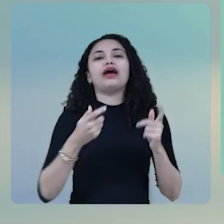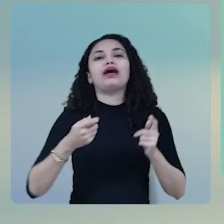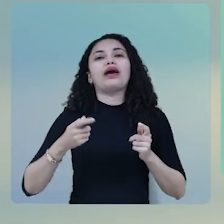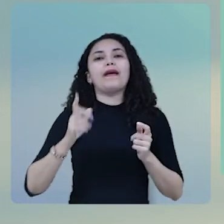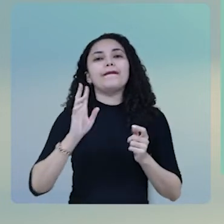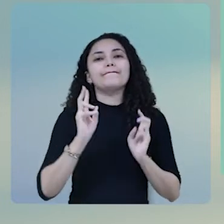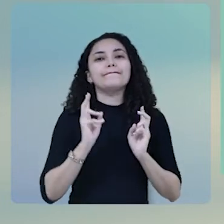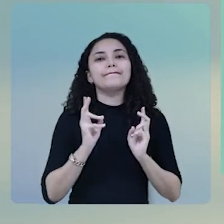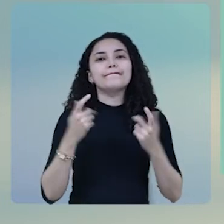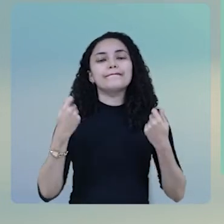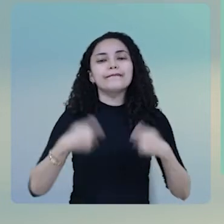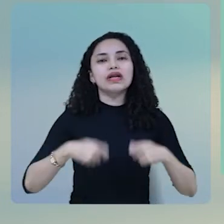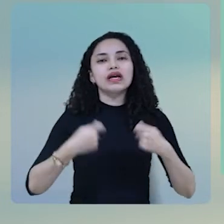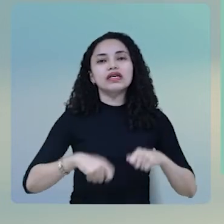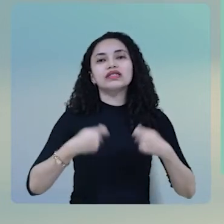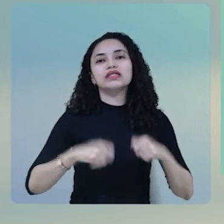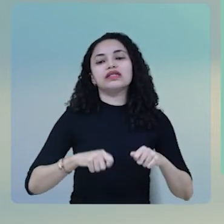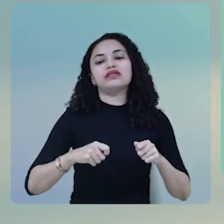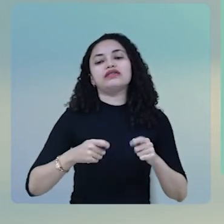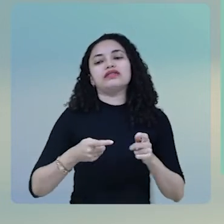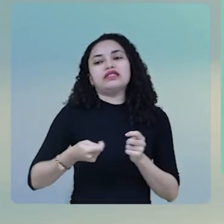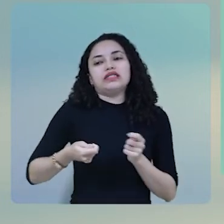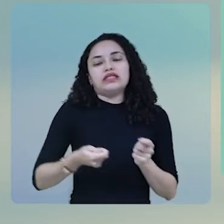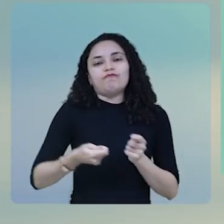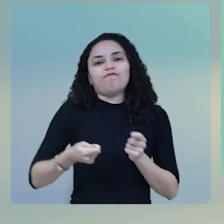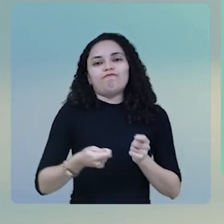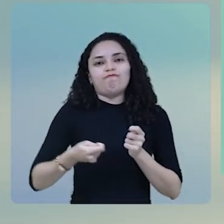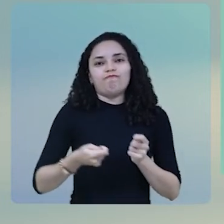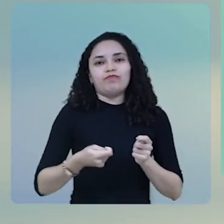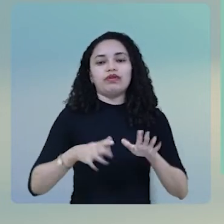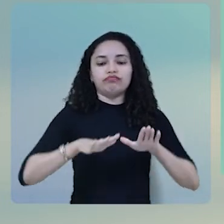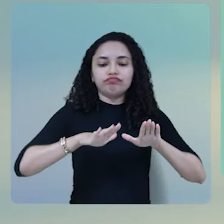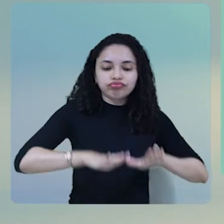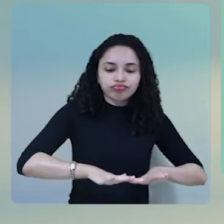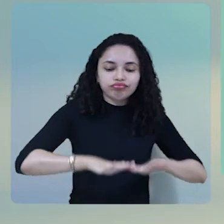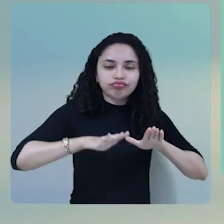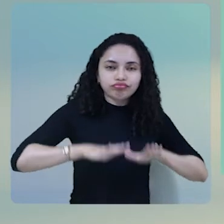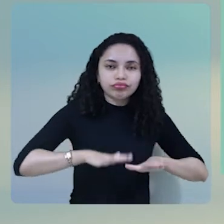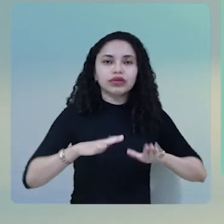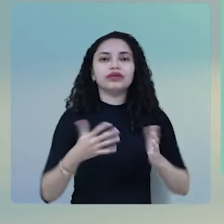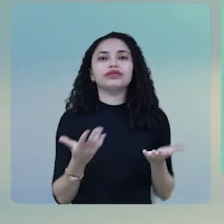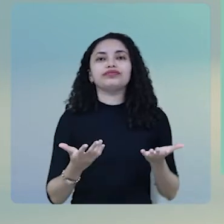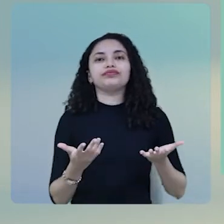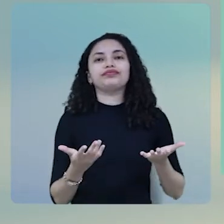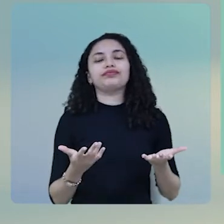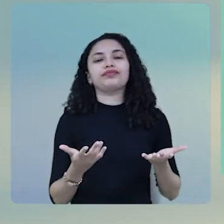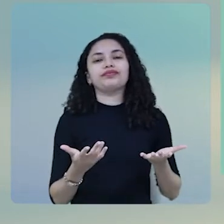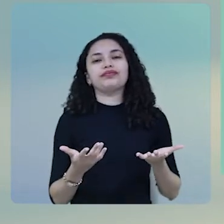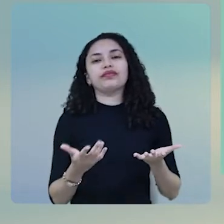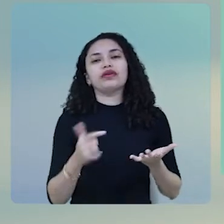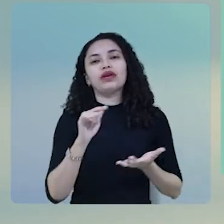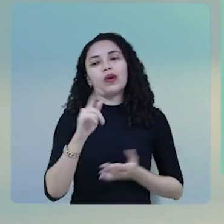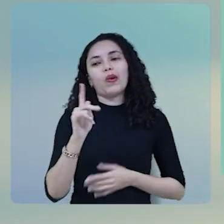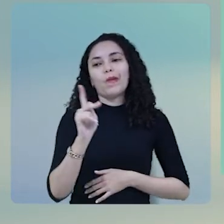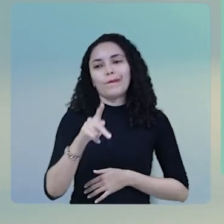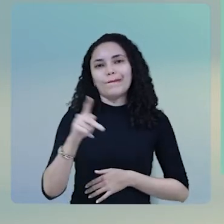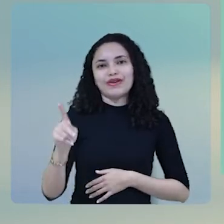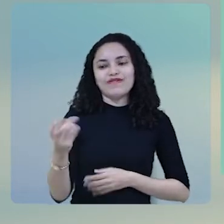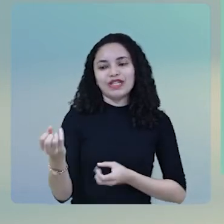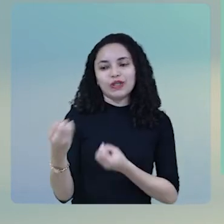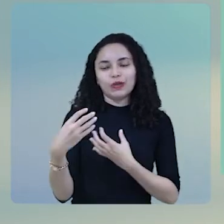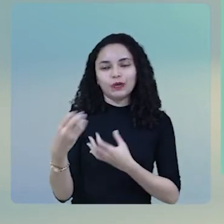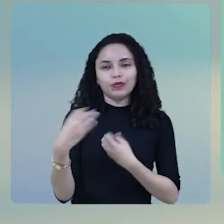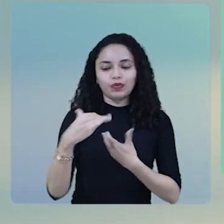repente, alguns apoios de frente, alguns abdominais, alguns exercícios que são ali passados pelo professor que está